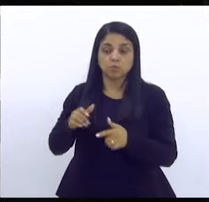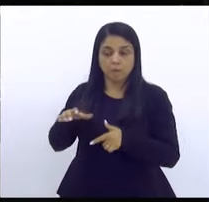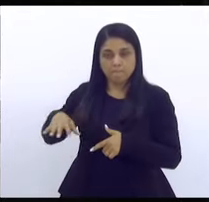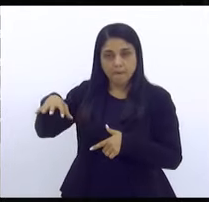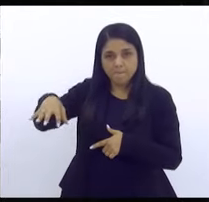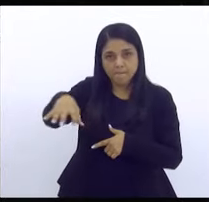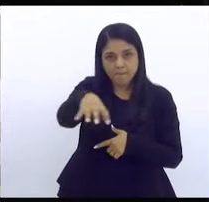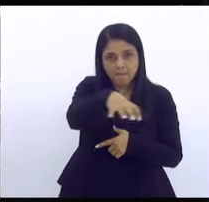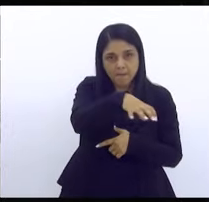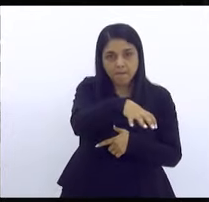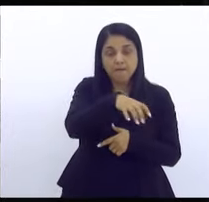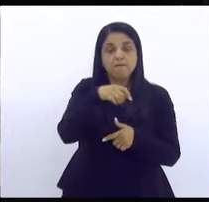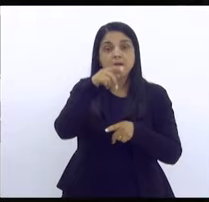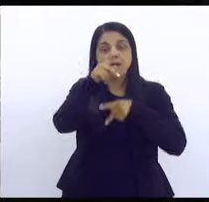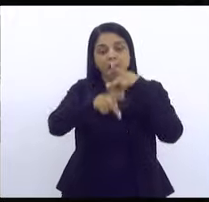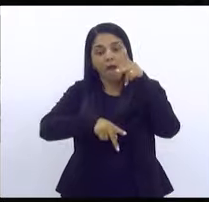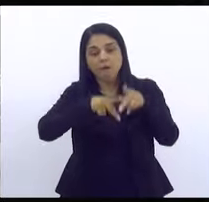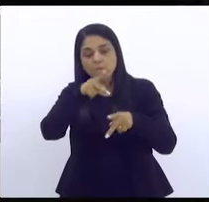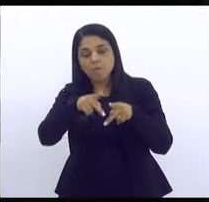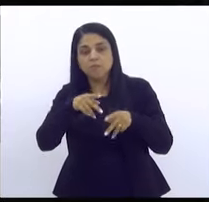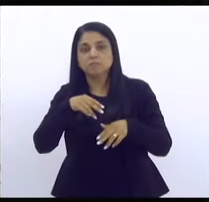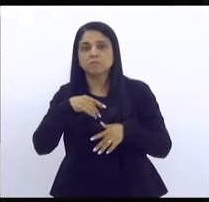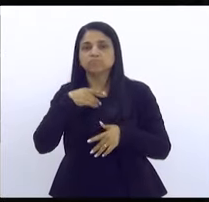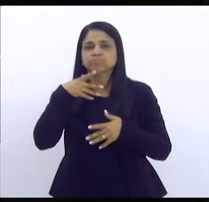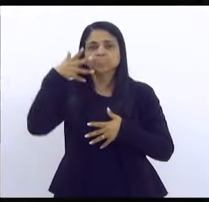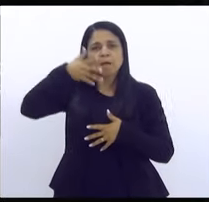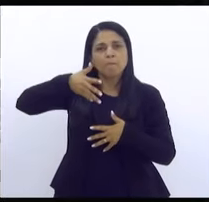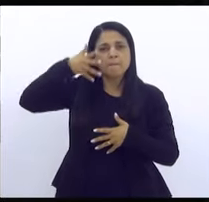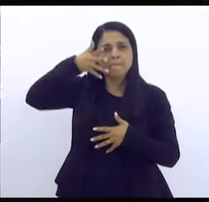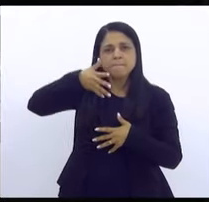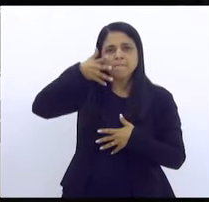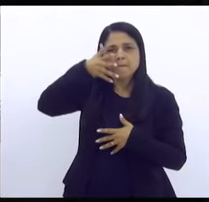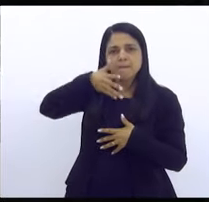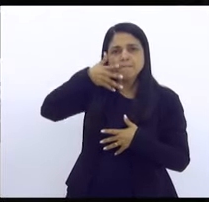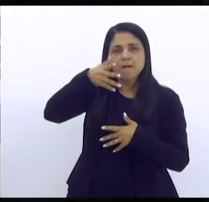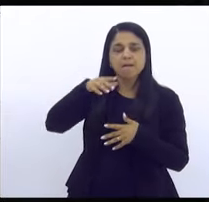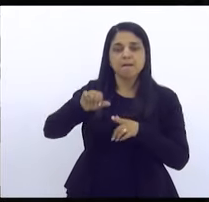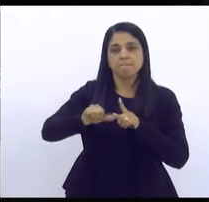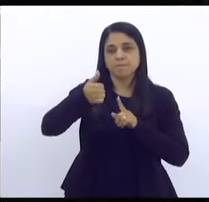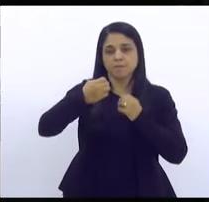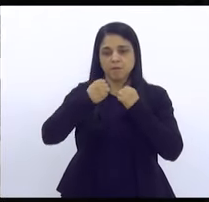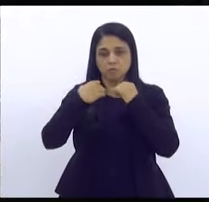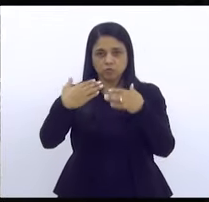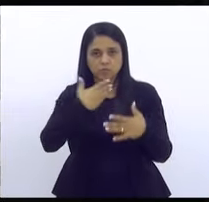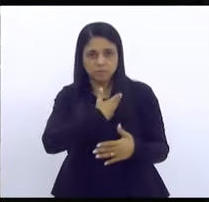para que a população possa estar falando nas audiências. A primeira audiência pública